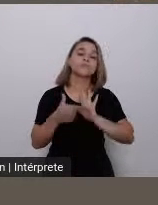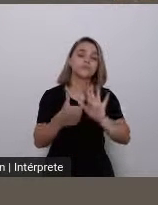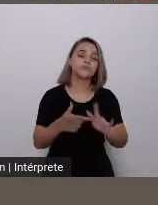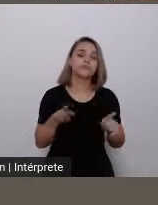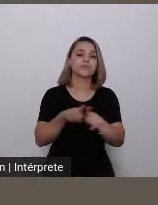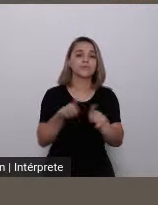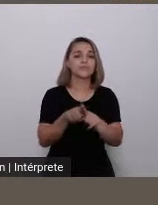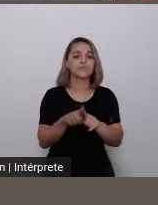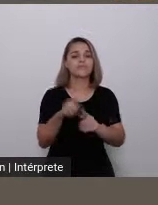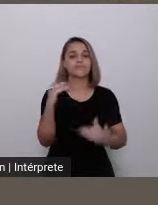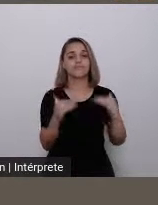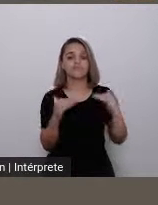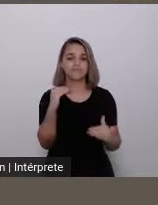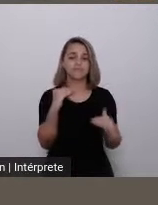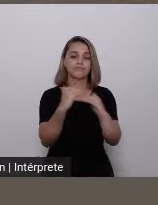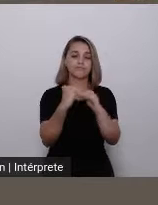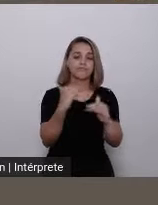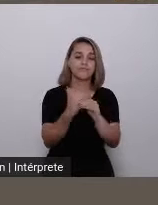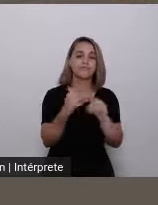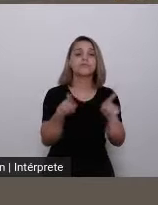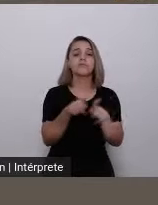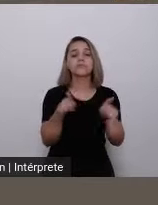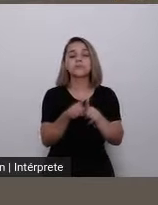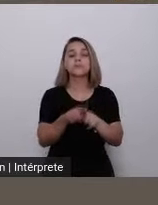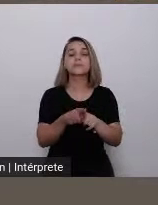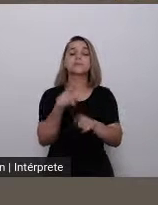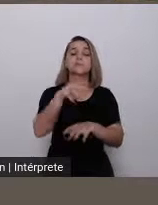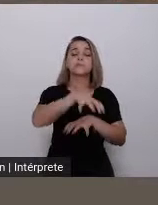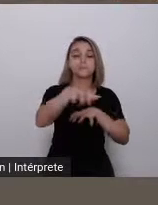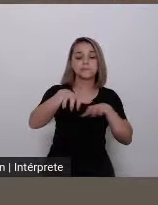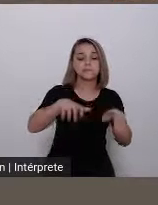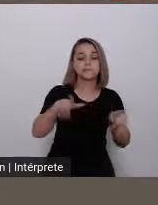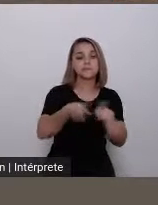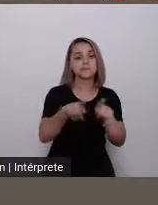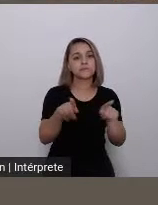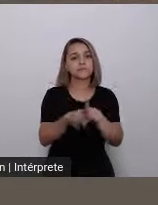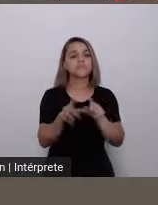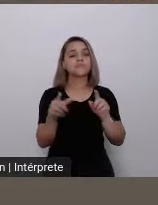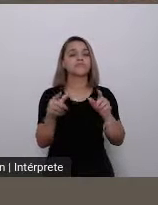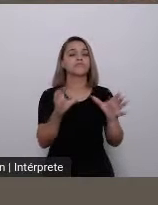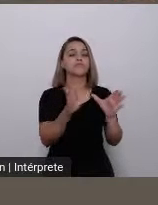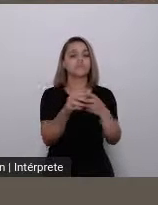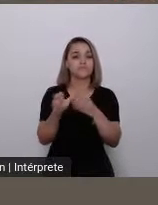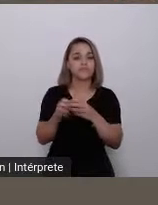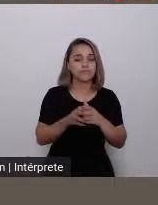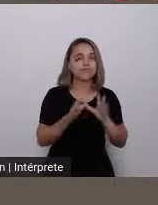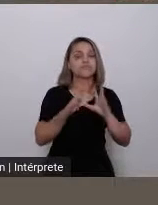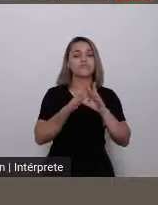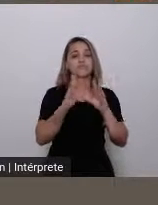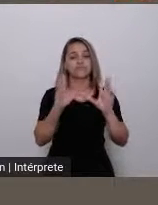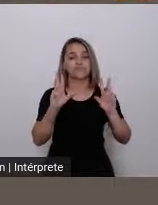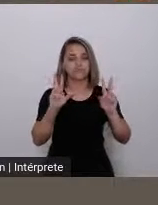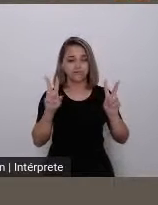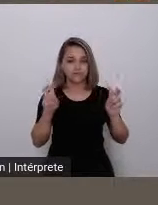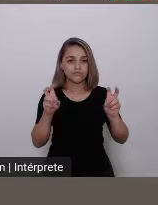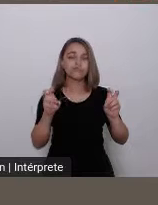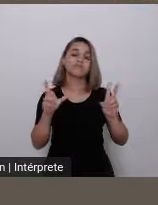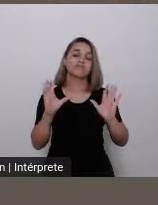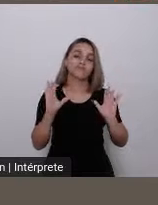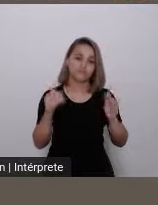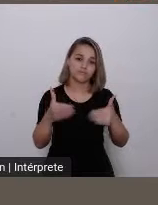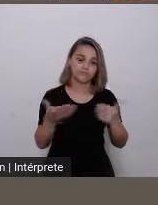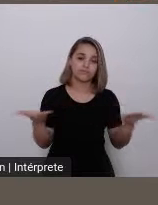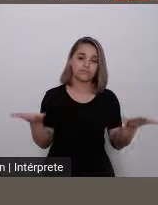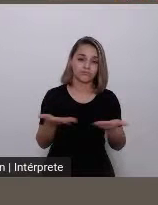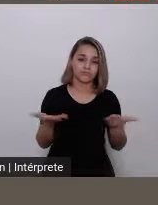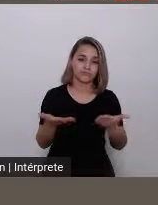maior equidade de cobertura regional e quase certo com novos blocos temáticos sobre as perspectivas atuais. Deixa eu aqui